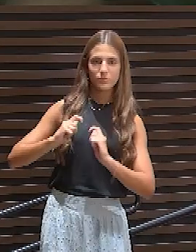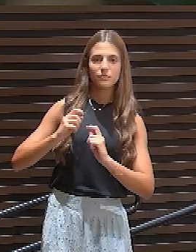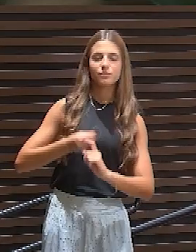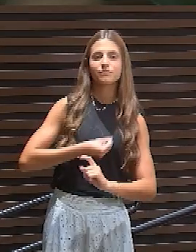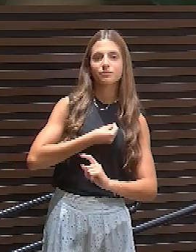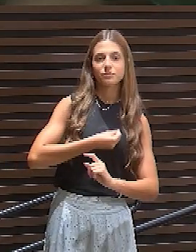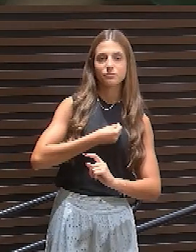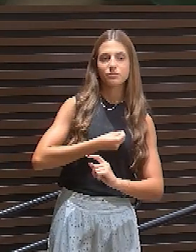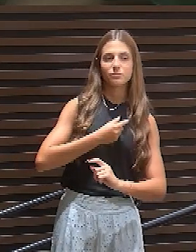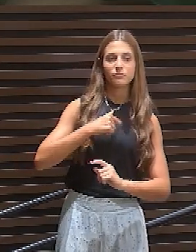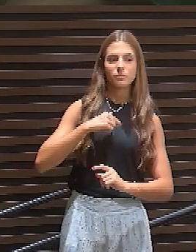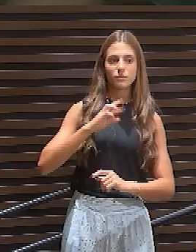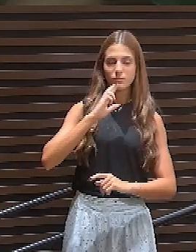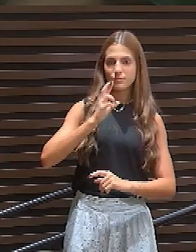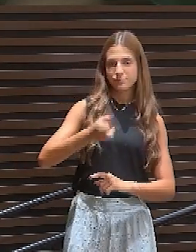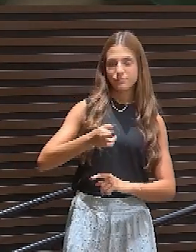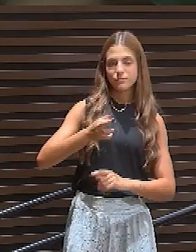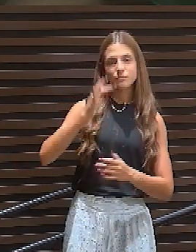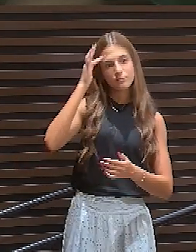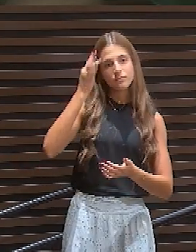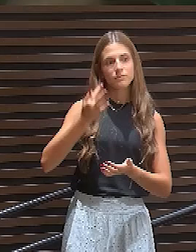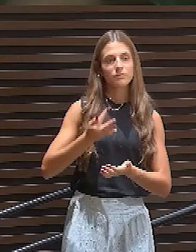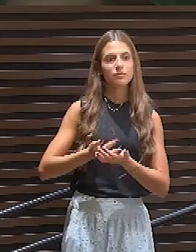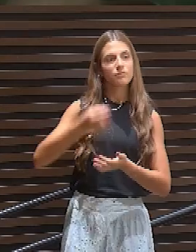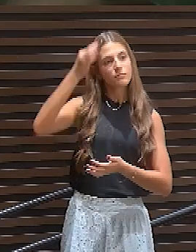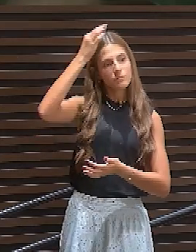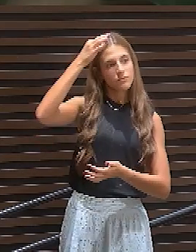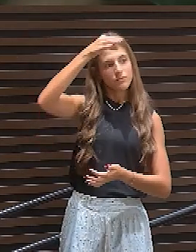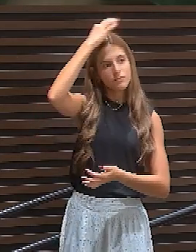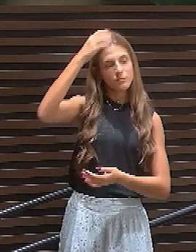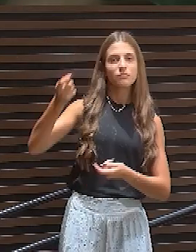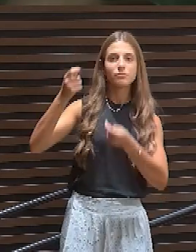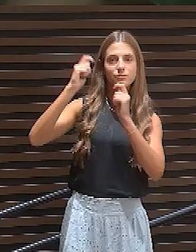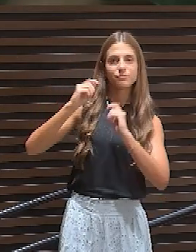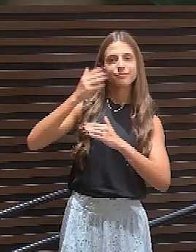que respondemos com a fé que Ele mesmo traz por meio da palavra.